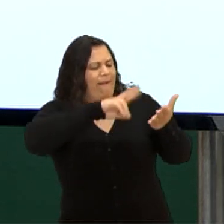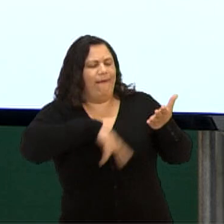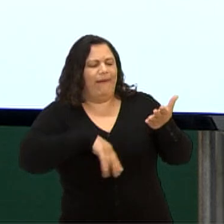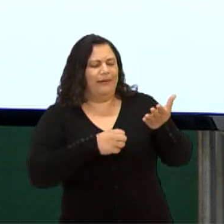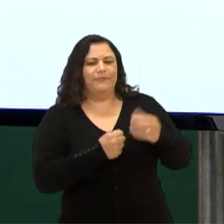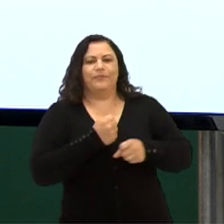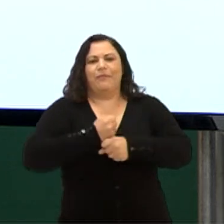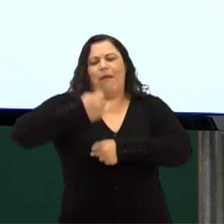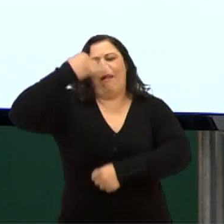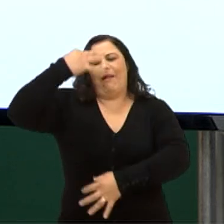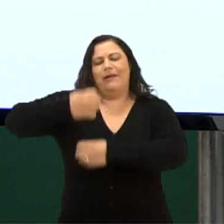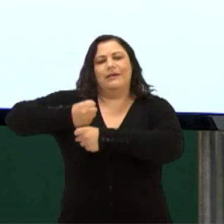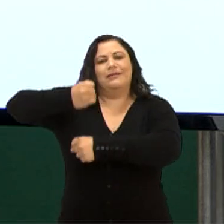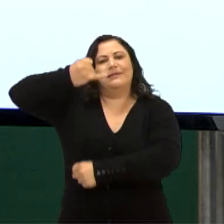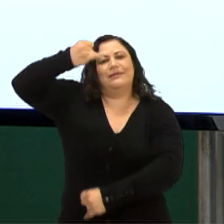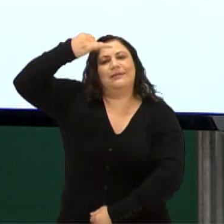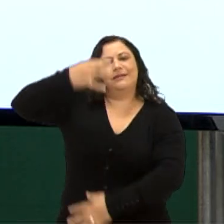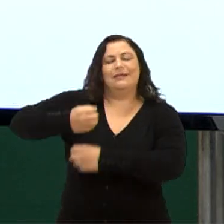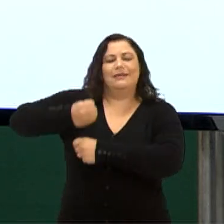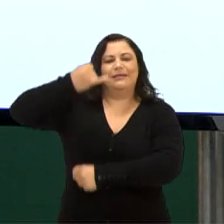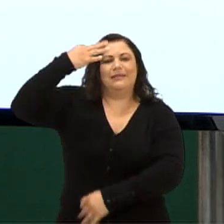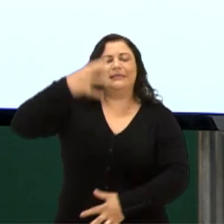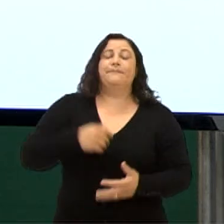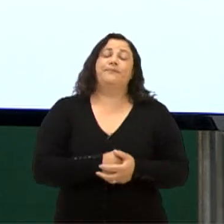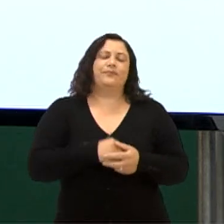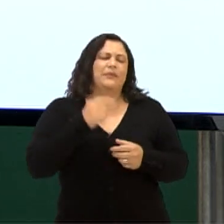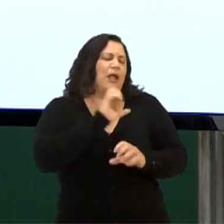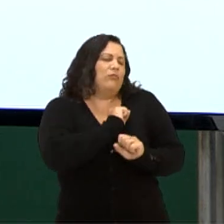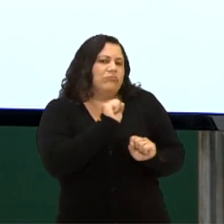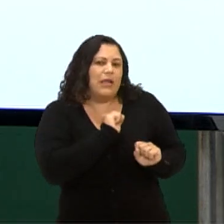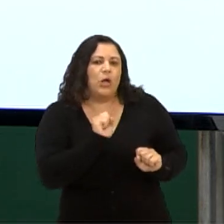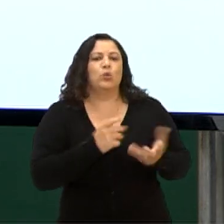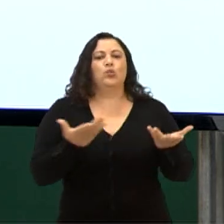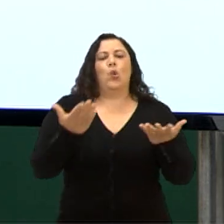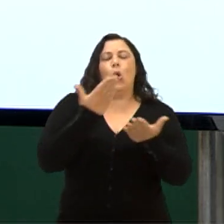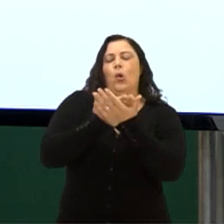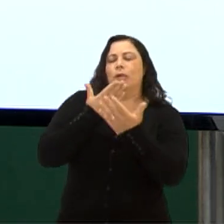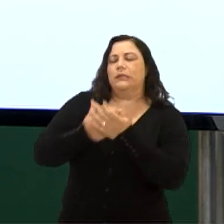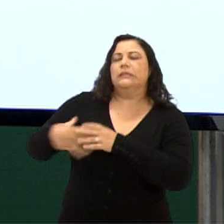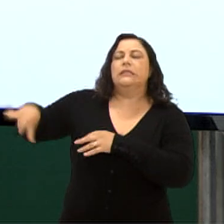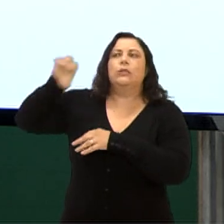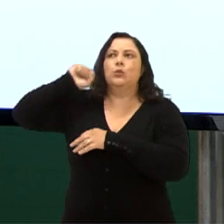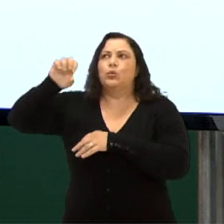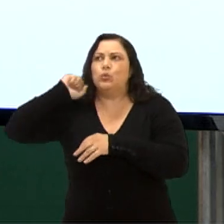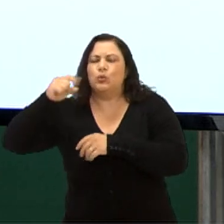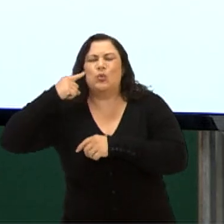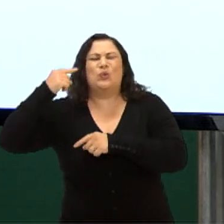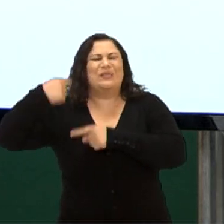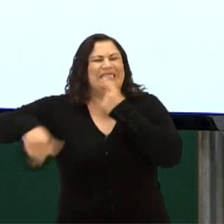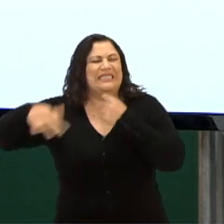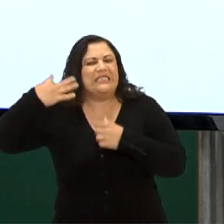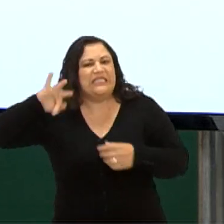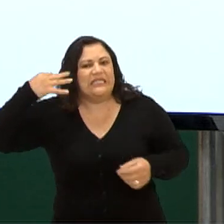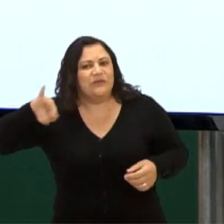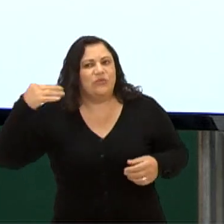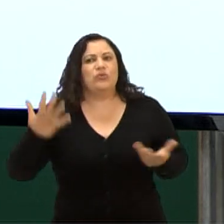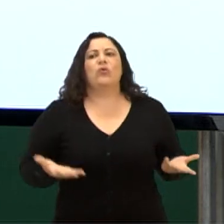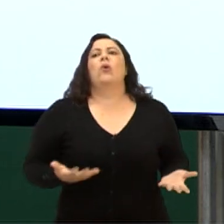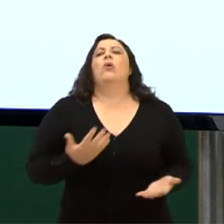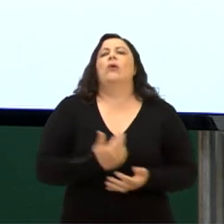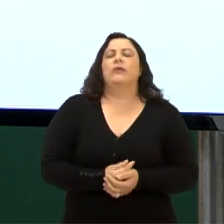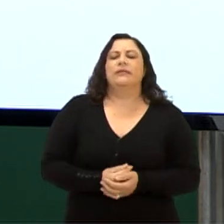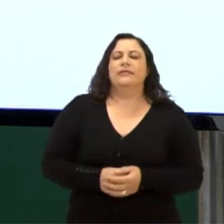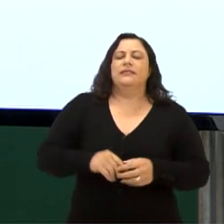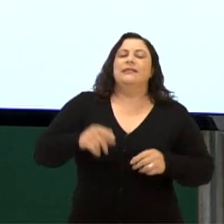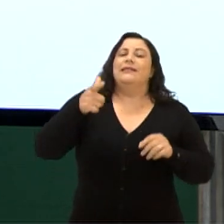Fabiano. Quando eu escuto um som muito fino, dói o meu ouvido. tem a ver com a frequência do som e